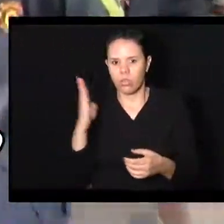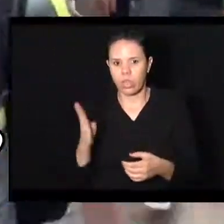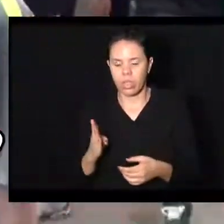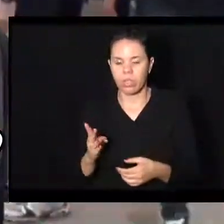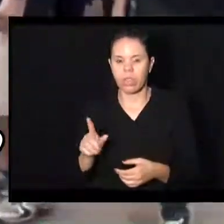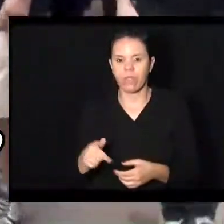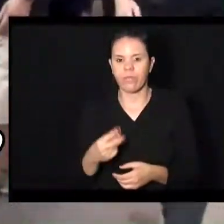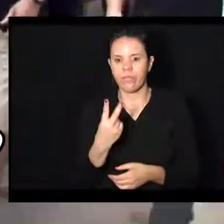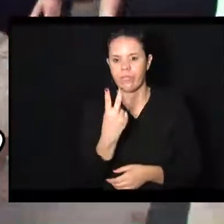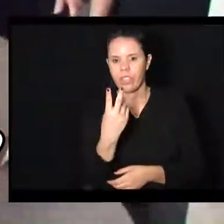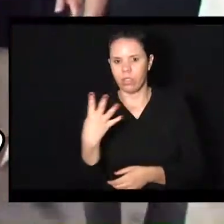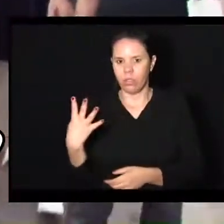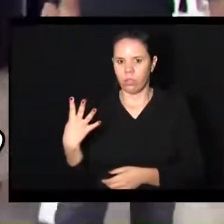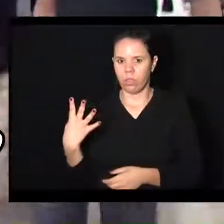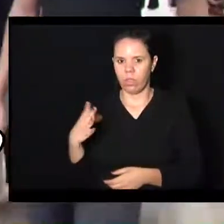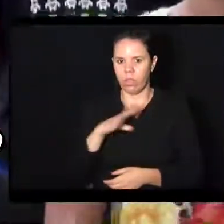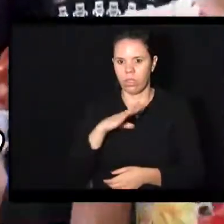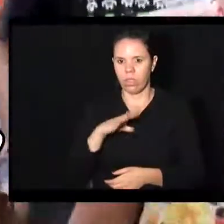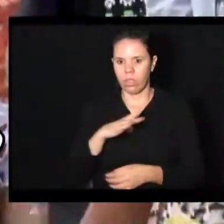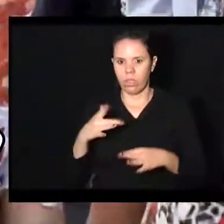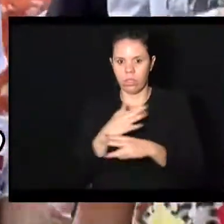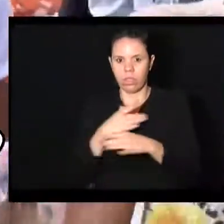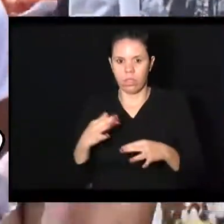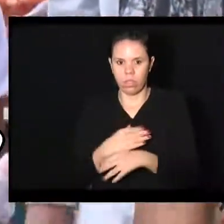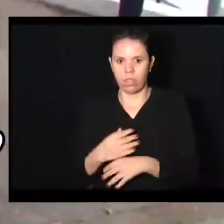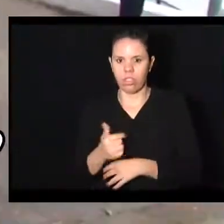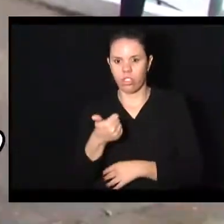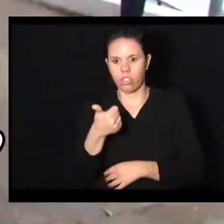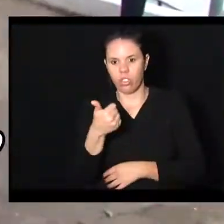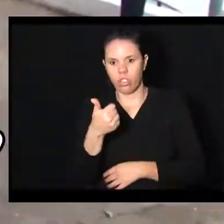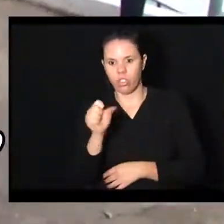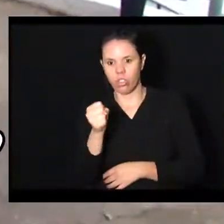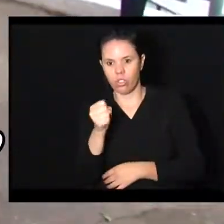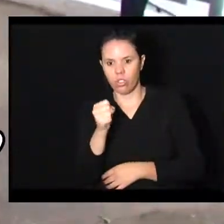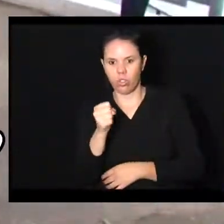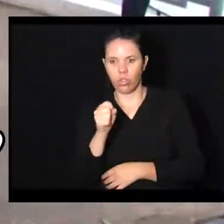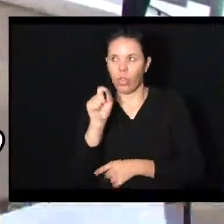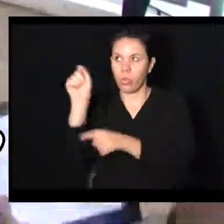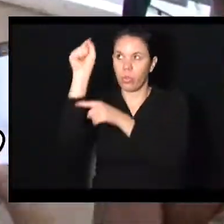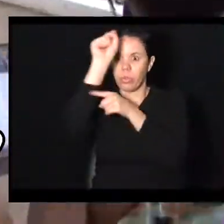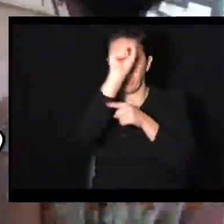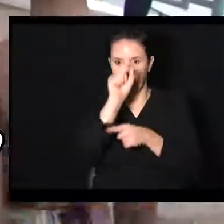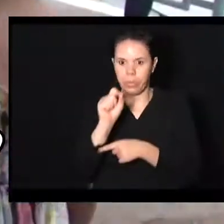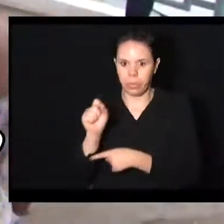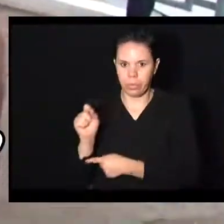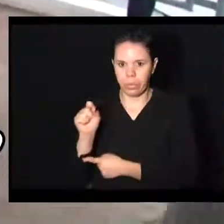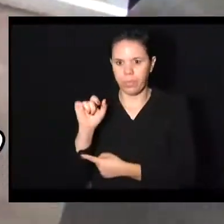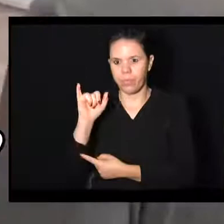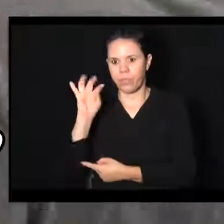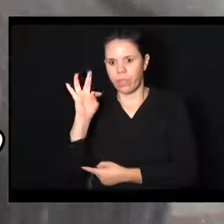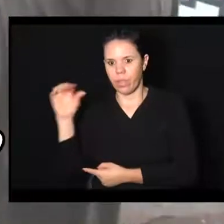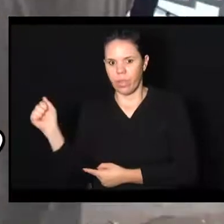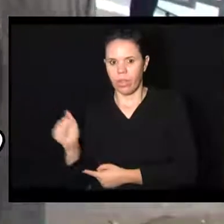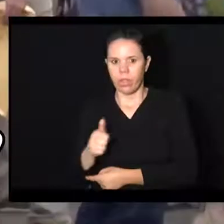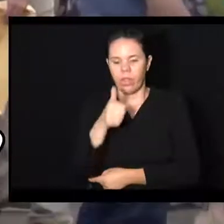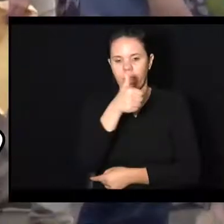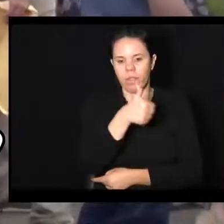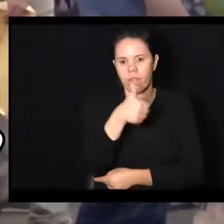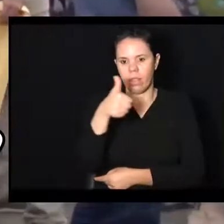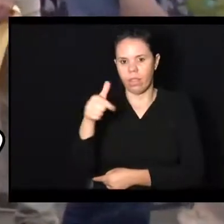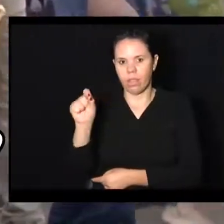24 cidades, sendo 18 capitais. O ITA oferece 110 vagas para os cursos de